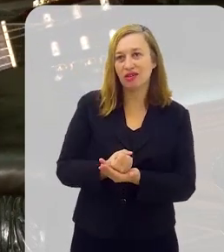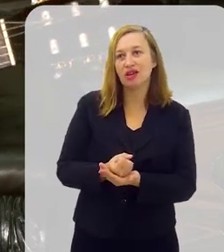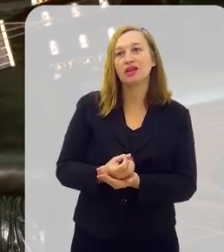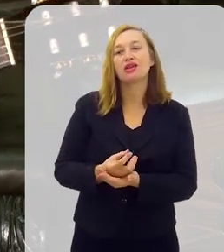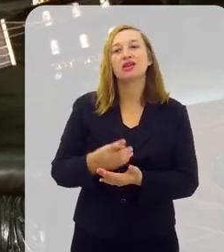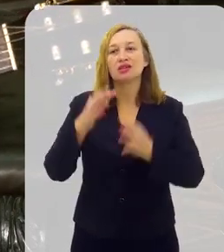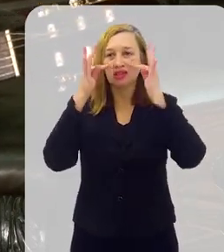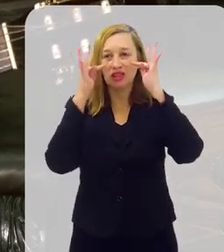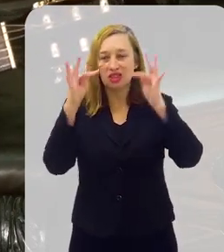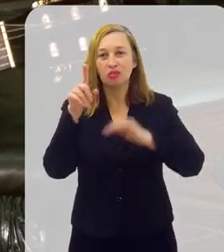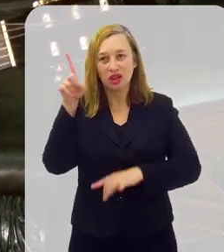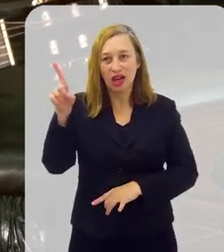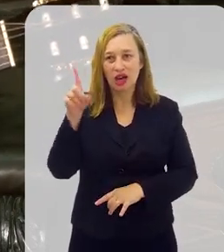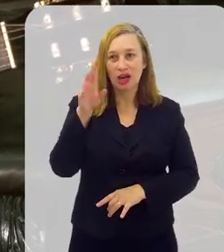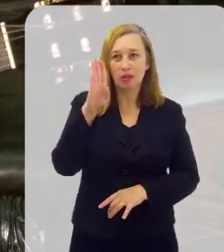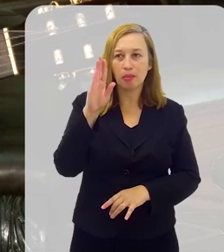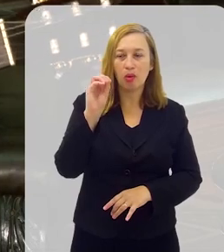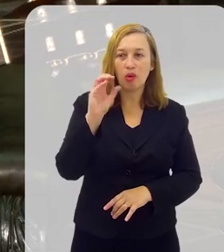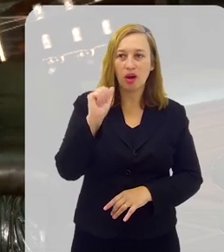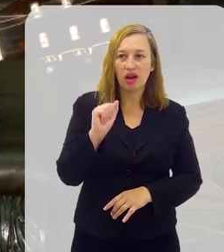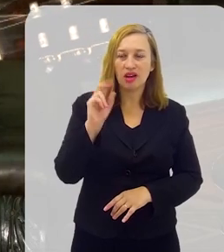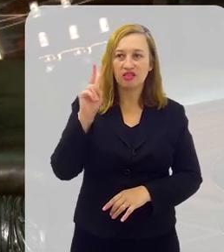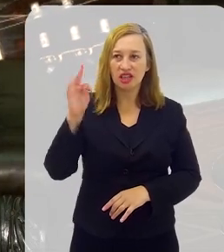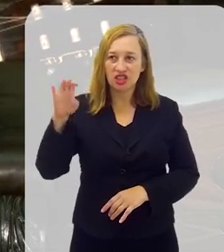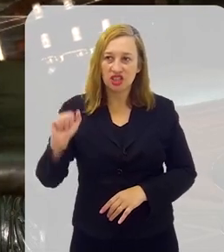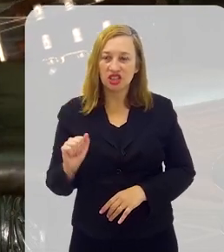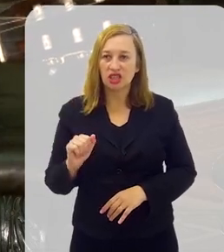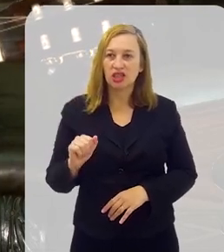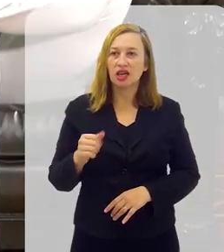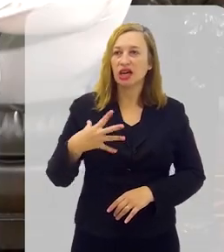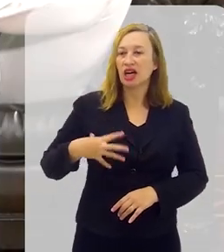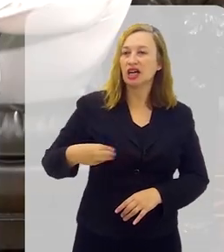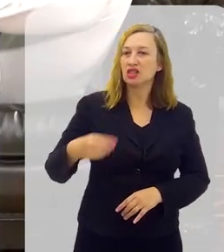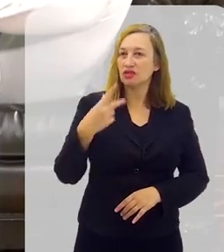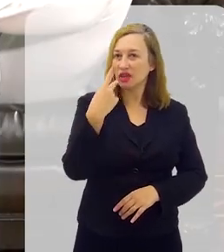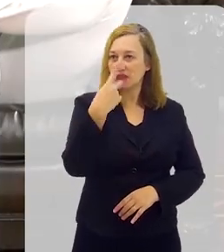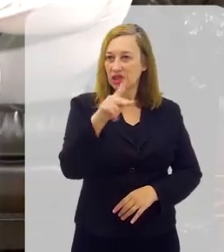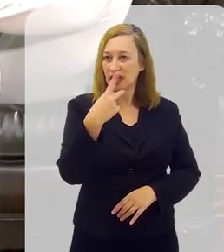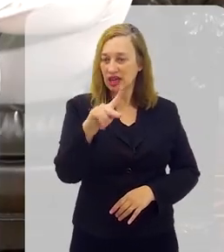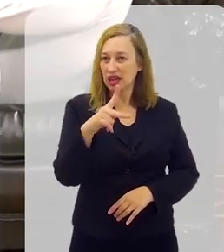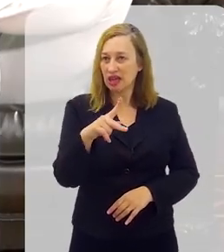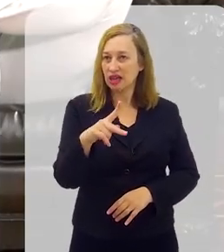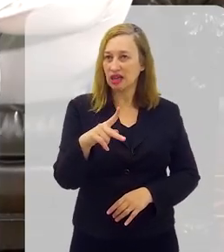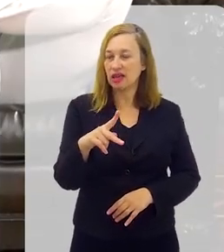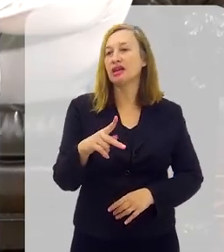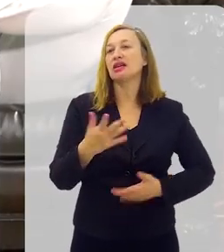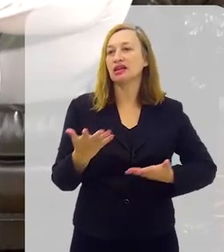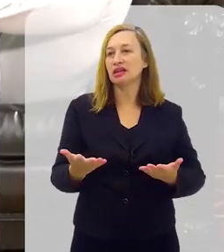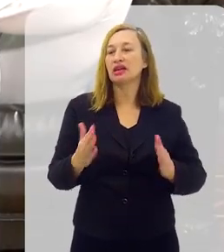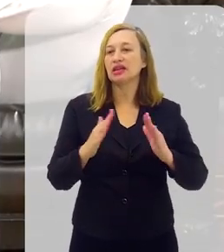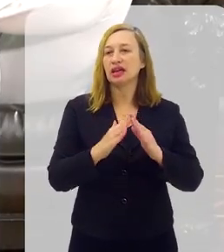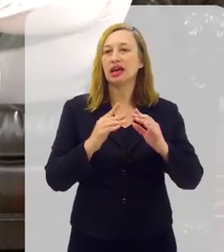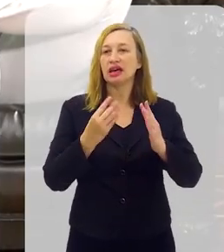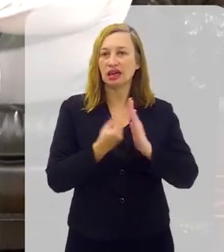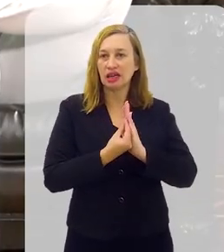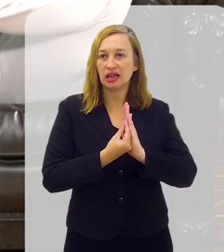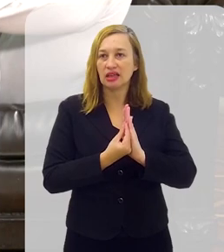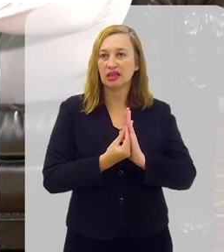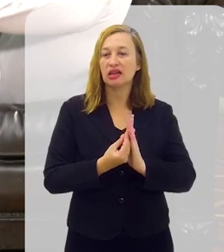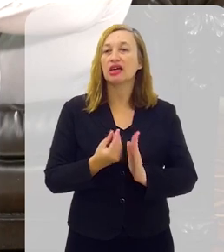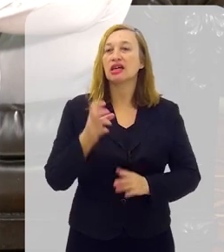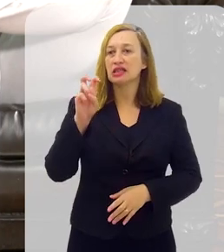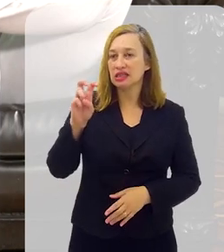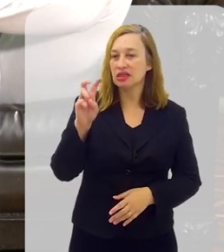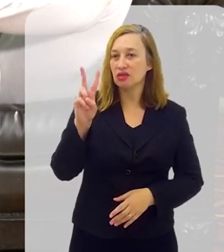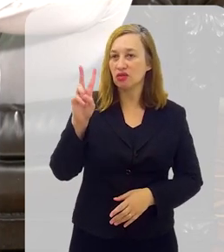uma família abençoada e amigos especiais. Você lembra que eu gravei o seu testemunho na Quinta da Boa Vista? Isso. E lembrando que as filhas